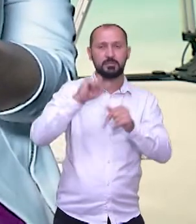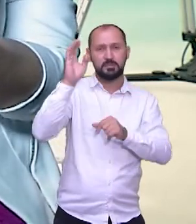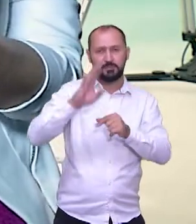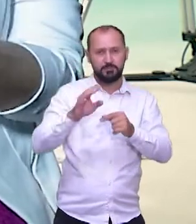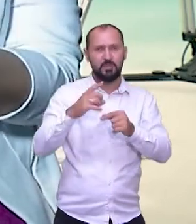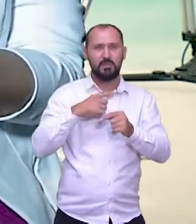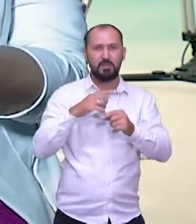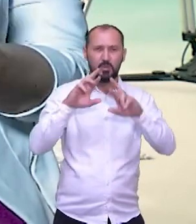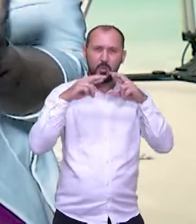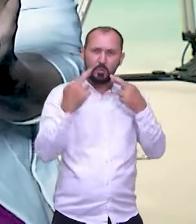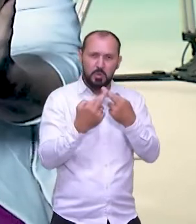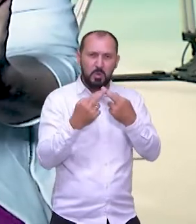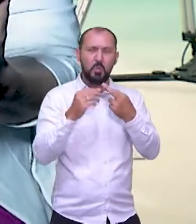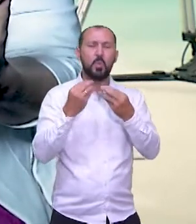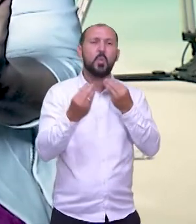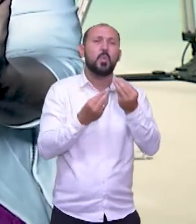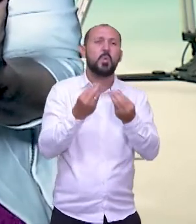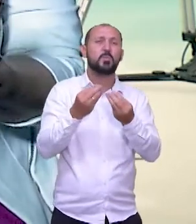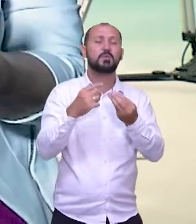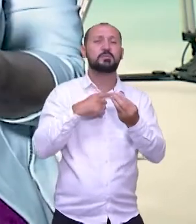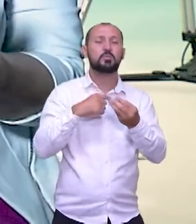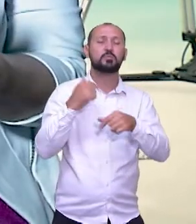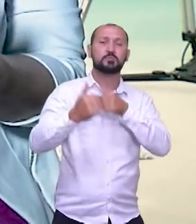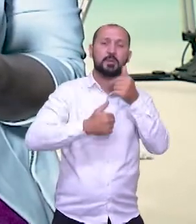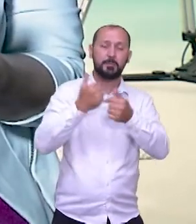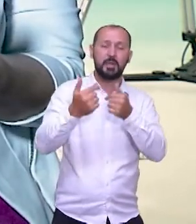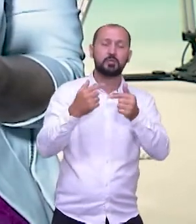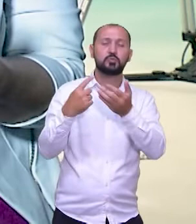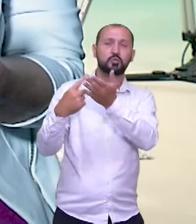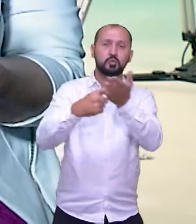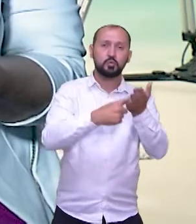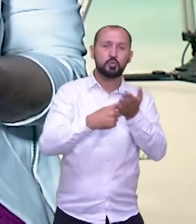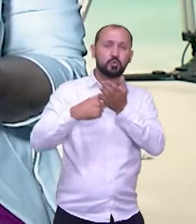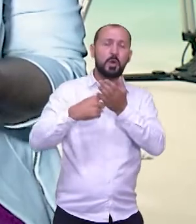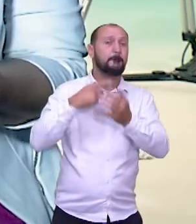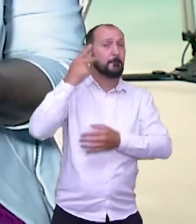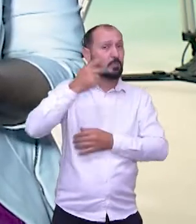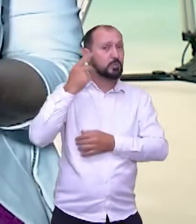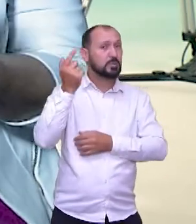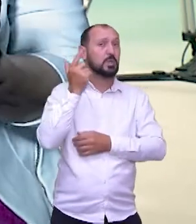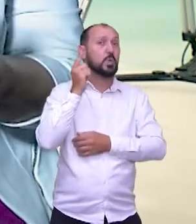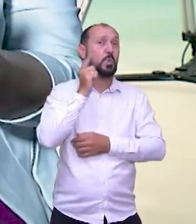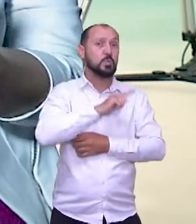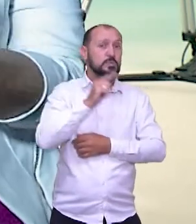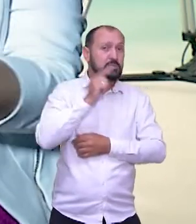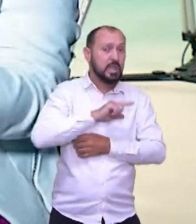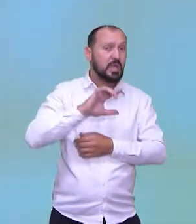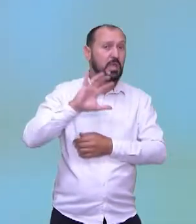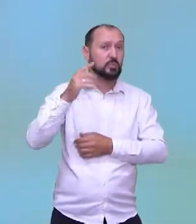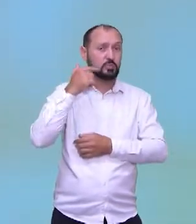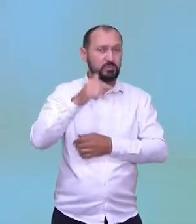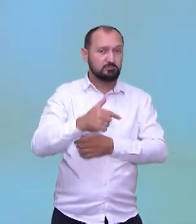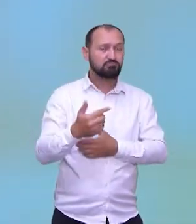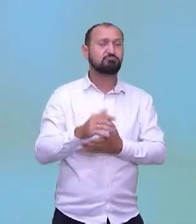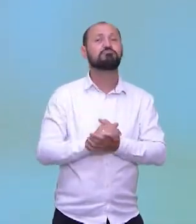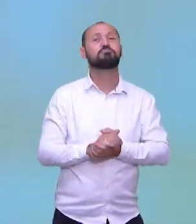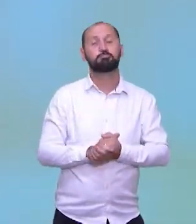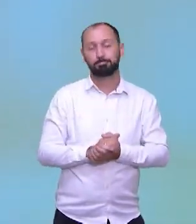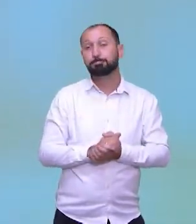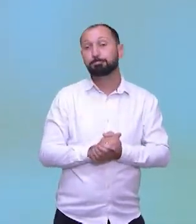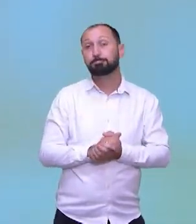Nacional. Tem tido reuniões a respeito disso? Existe um trabalho de articulação política para que isso aconteça? Então,